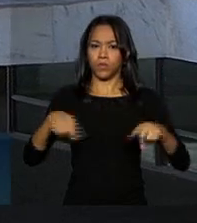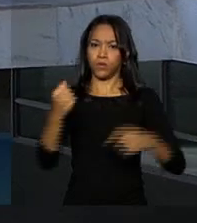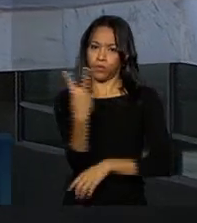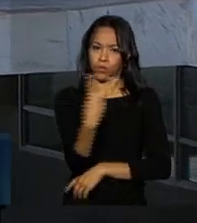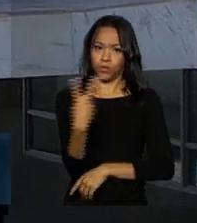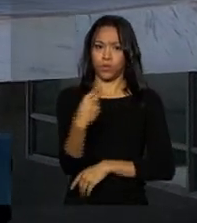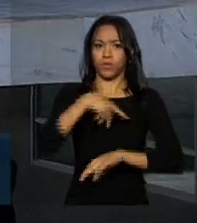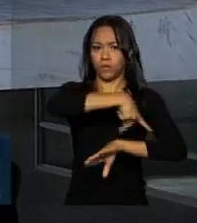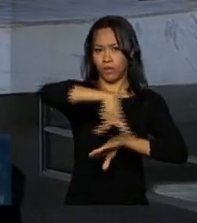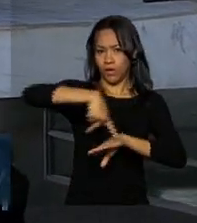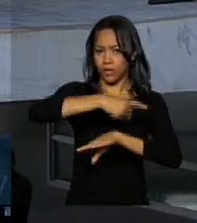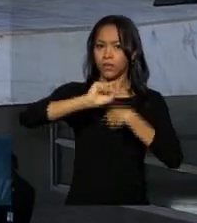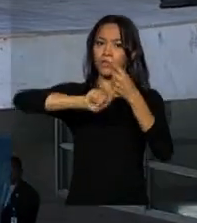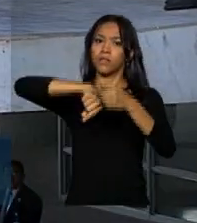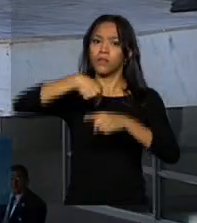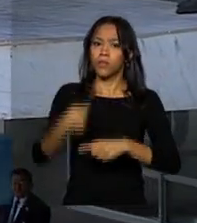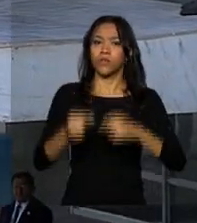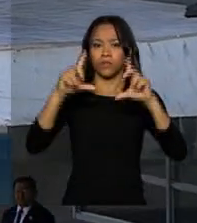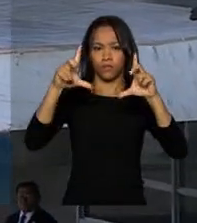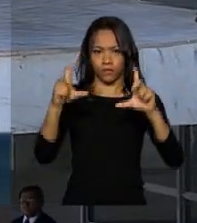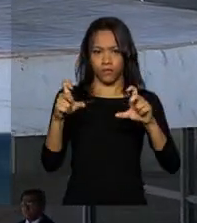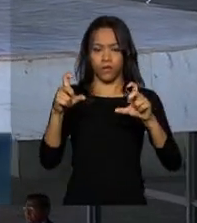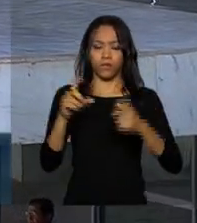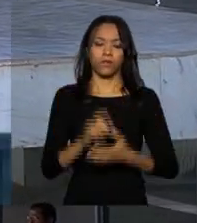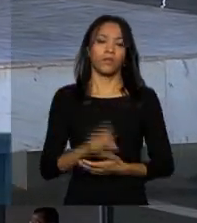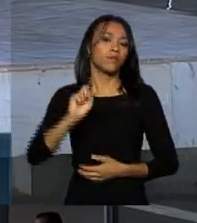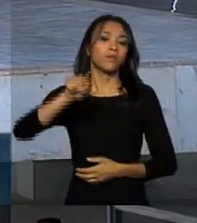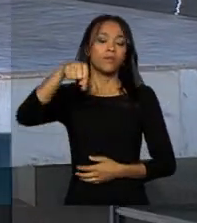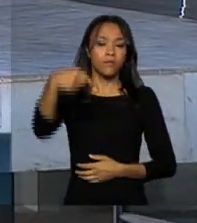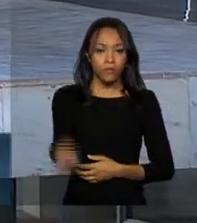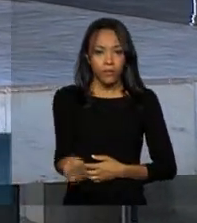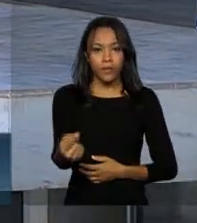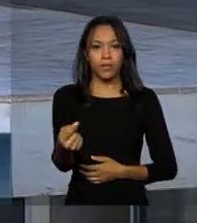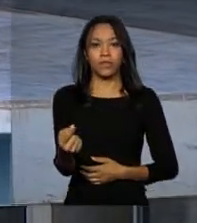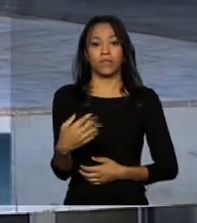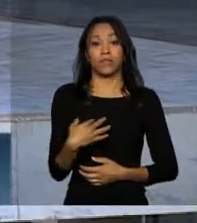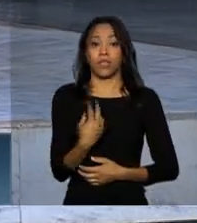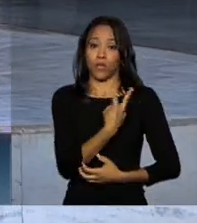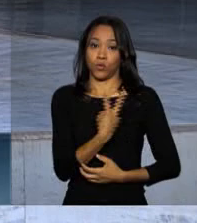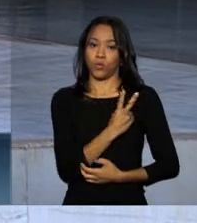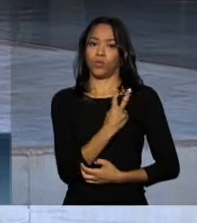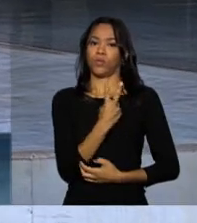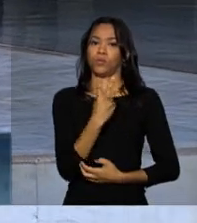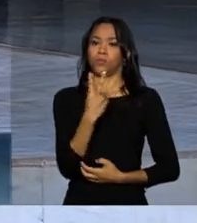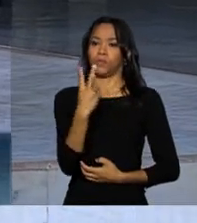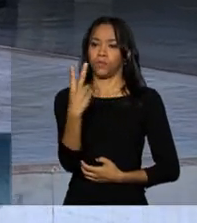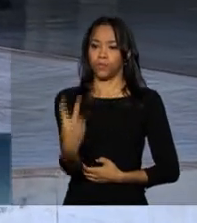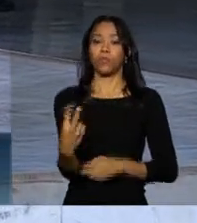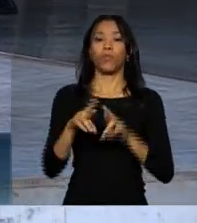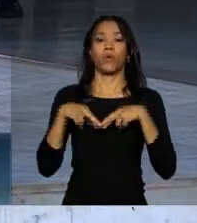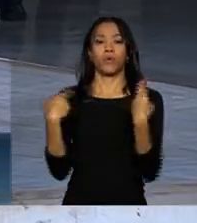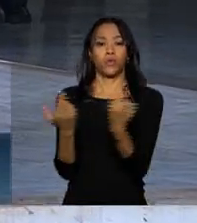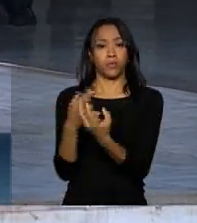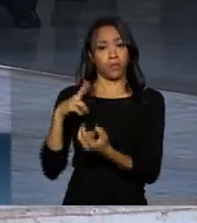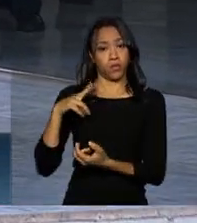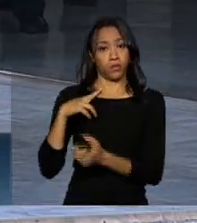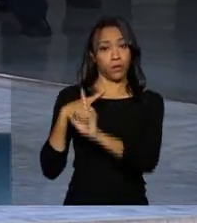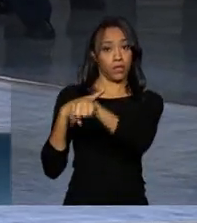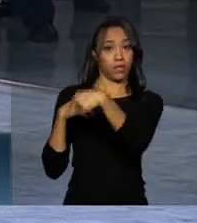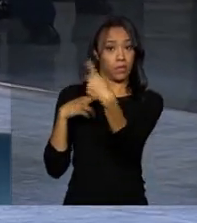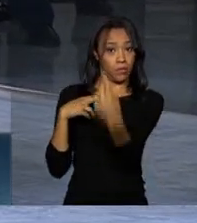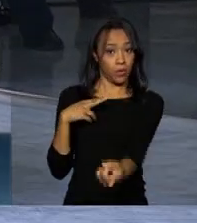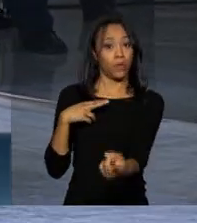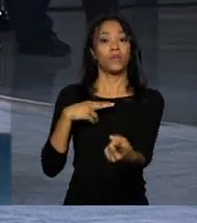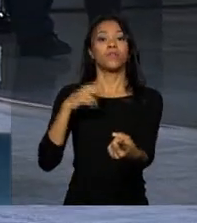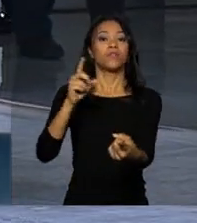e posar para as fotos. Depois disso, elas seguem para uma reunião privada e que será seguida de